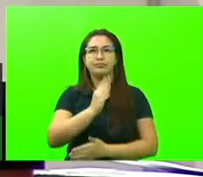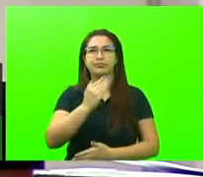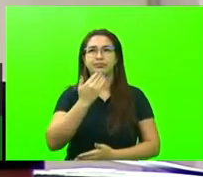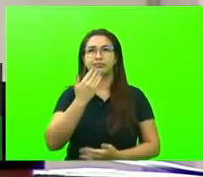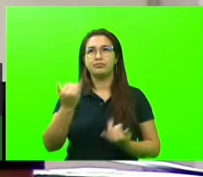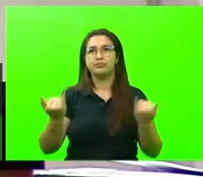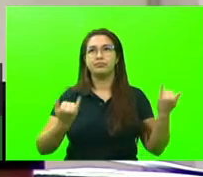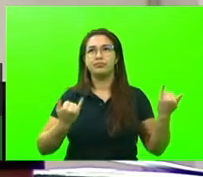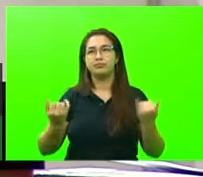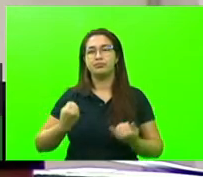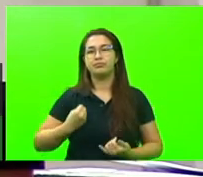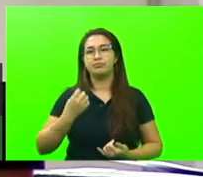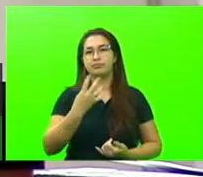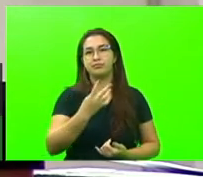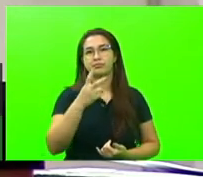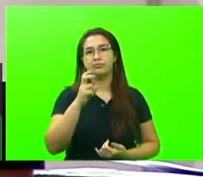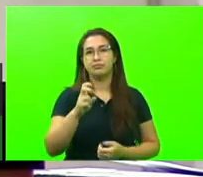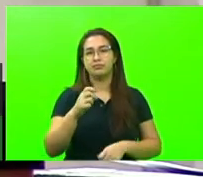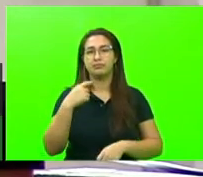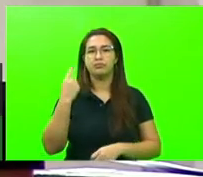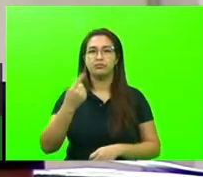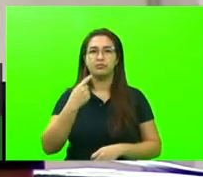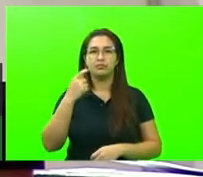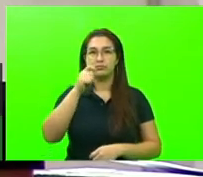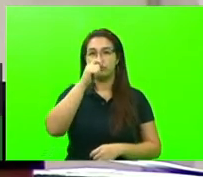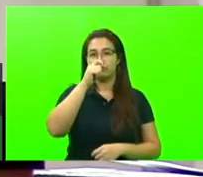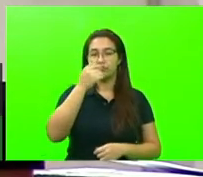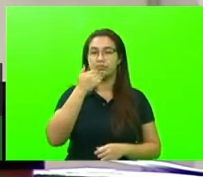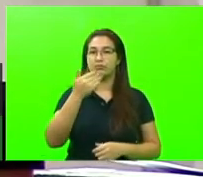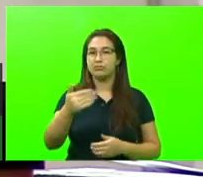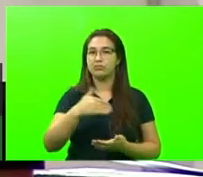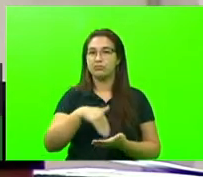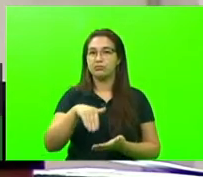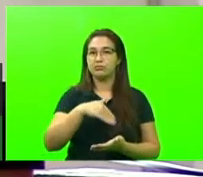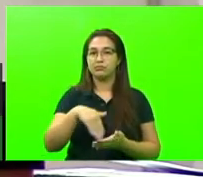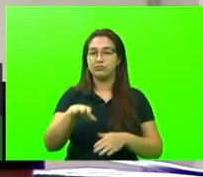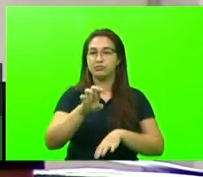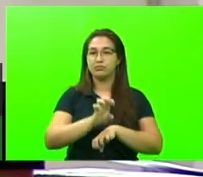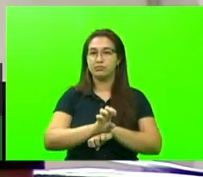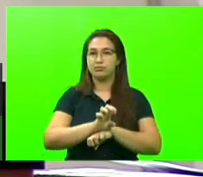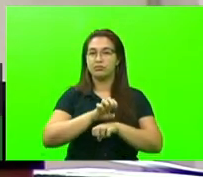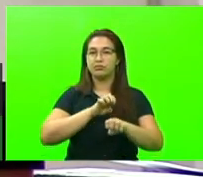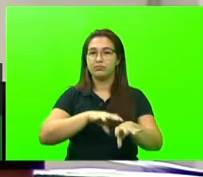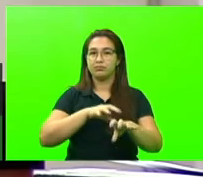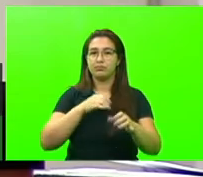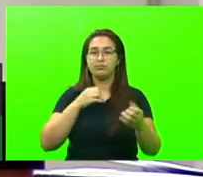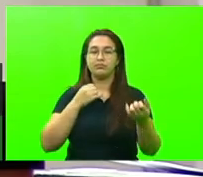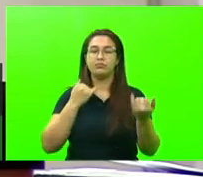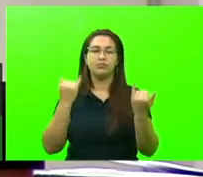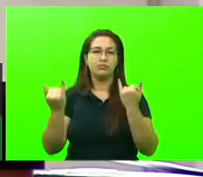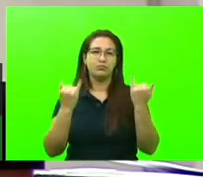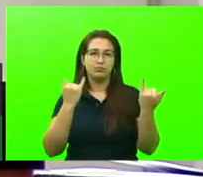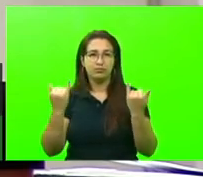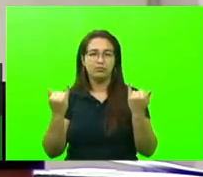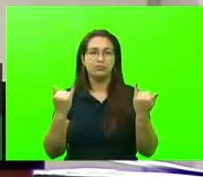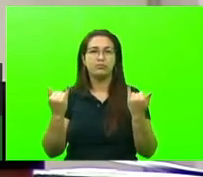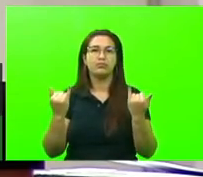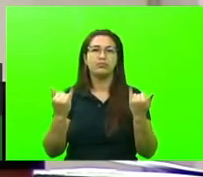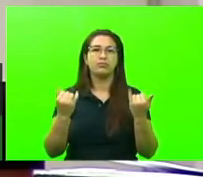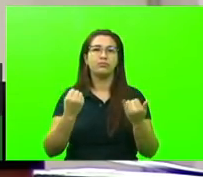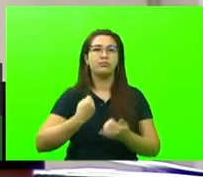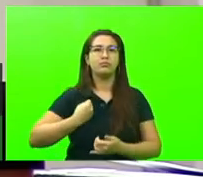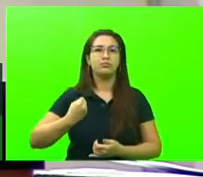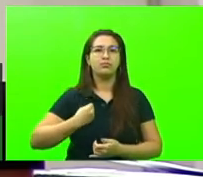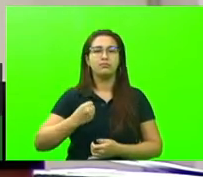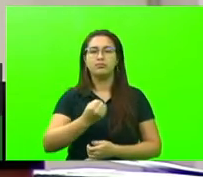de informação 45, deputado João Amin, solicitando ao secretário de Estado da Educação informações acerca do número de